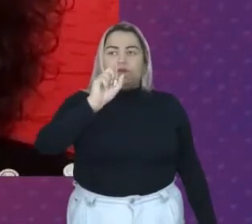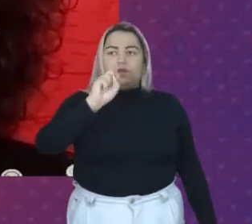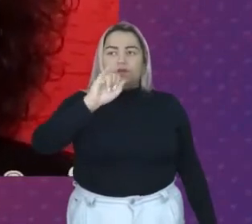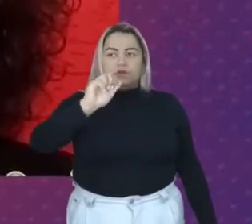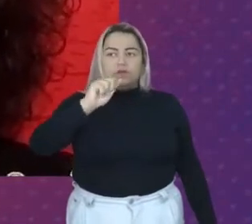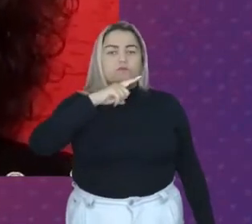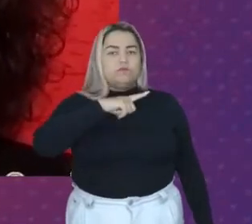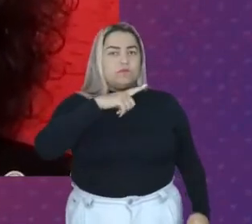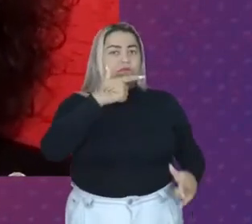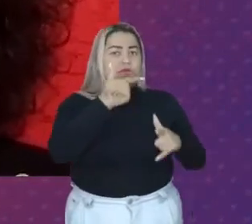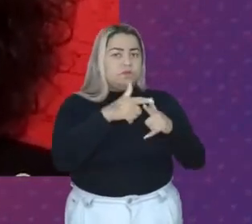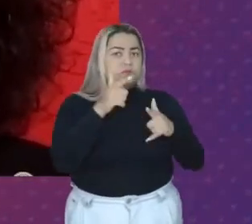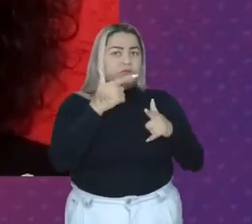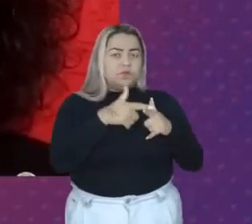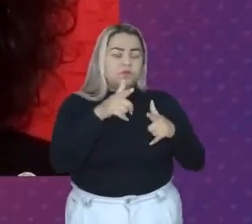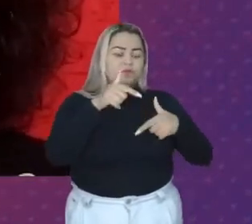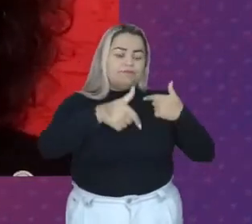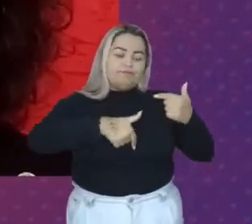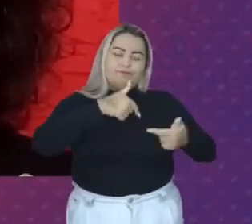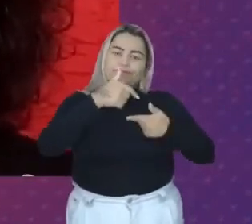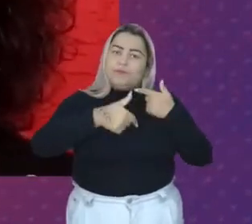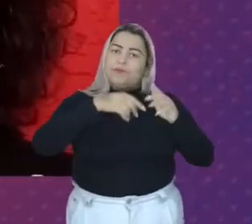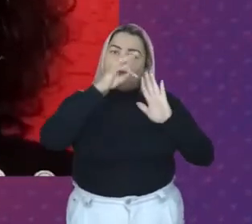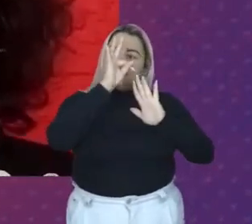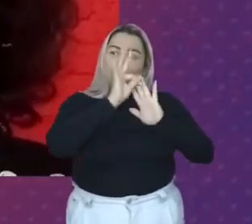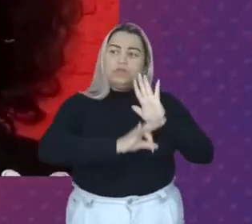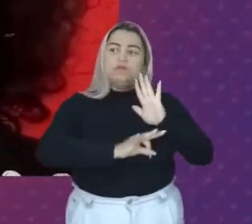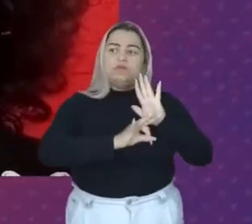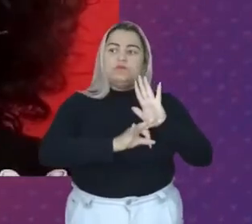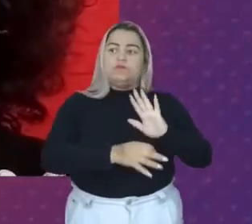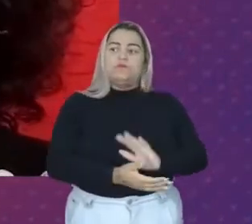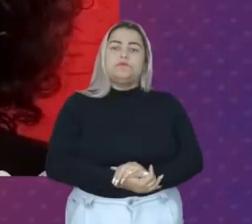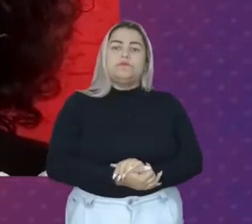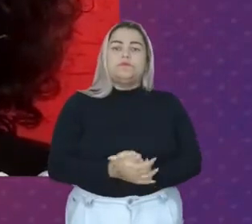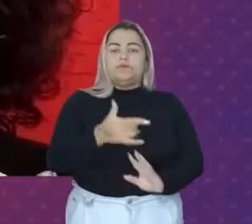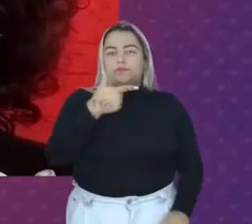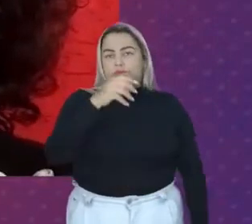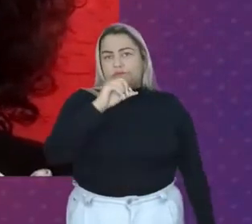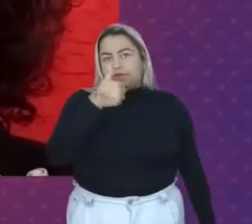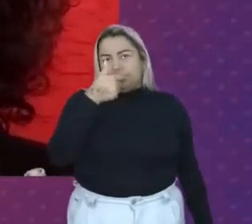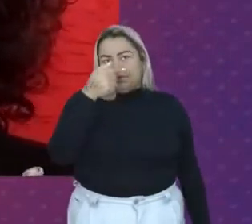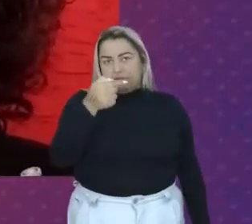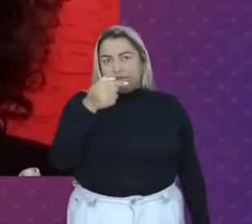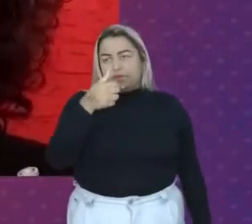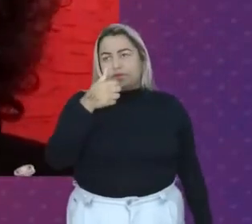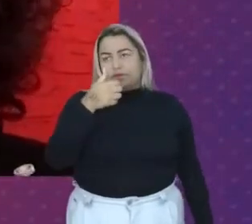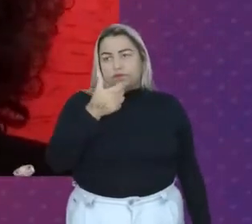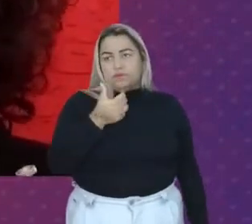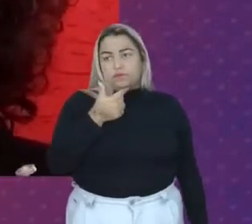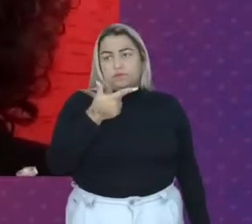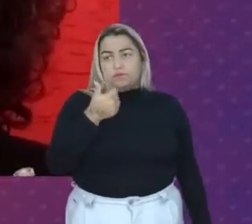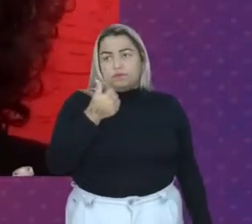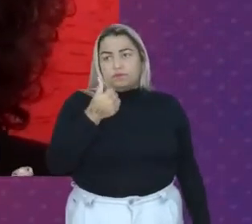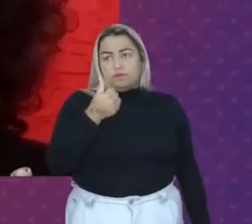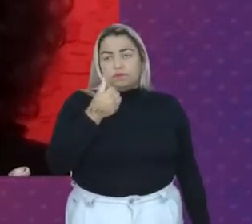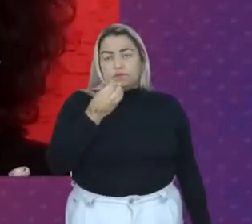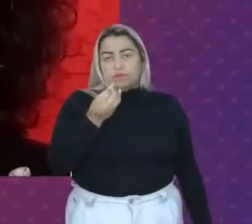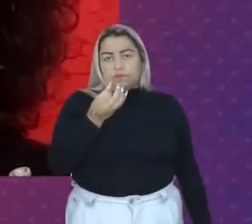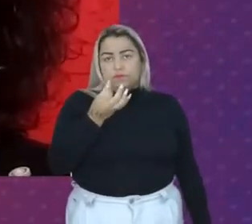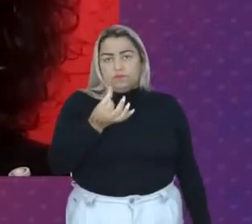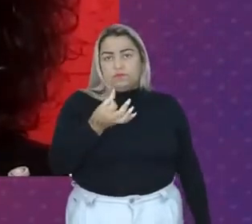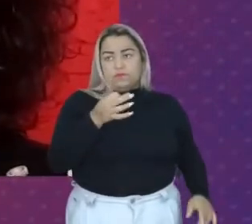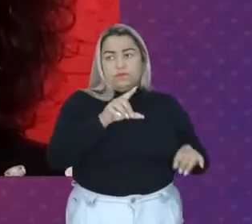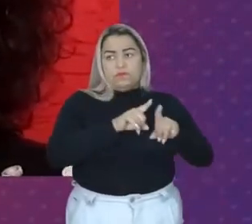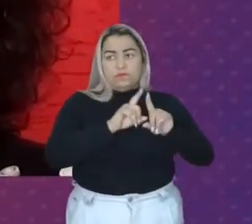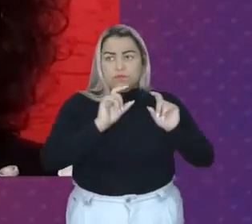teve problemas para a gente trabalhar o texto, né? Mas em 2017, 2016, 2016, a gente consegue trazer para a